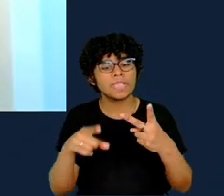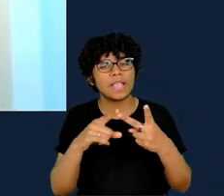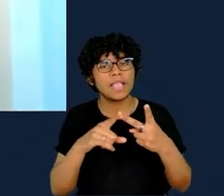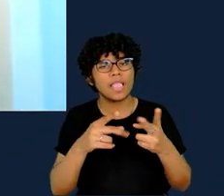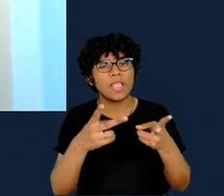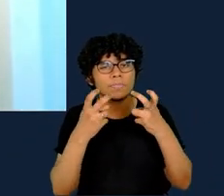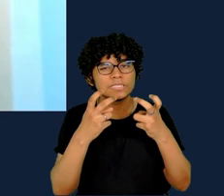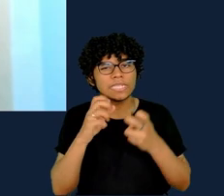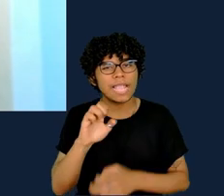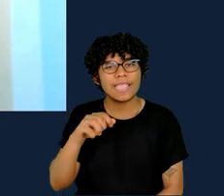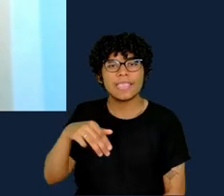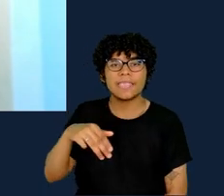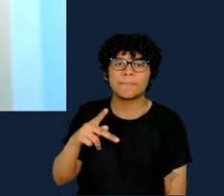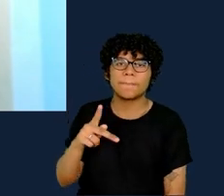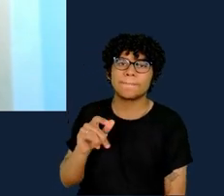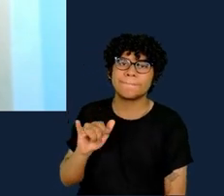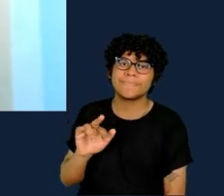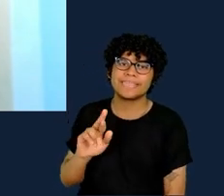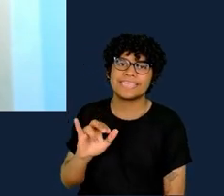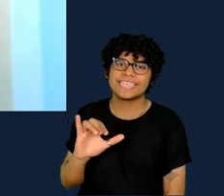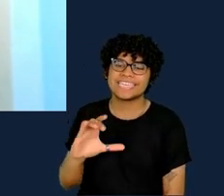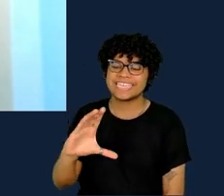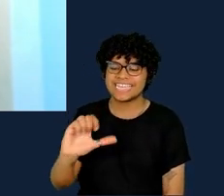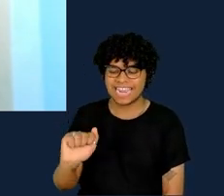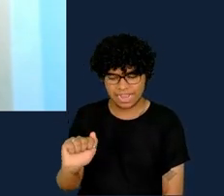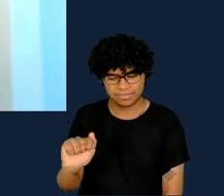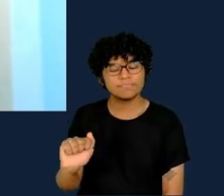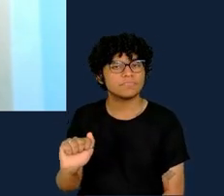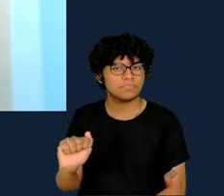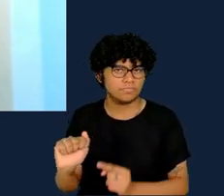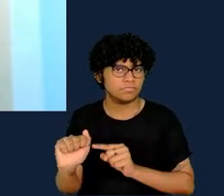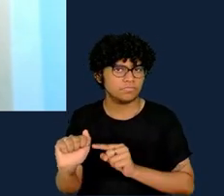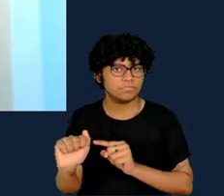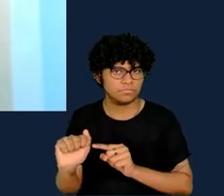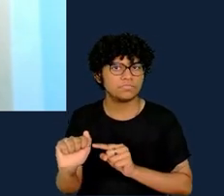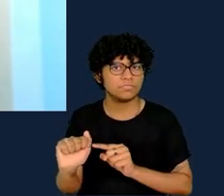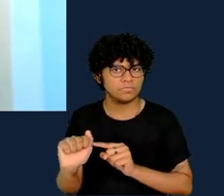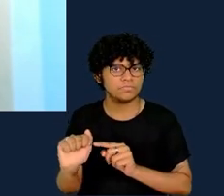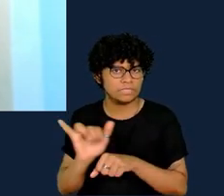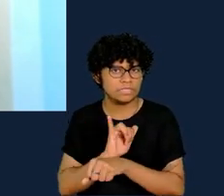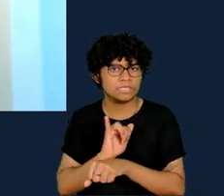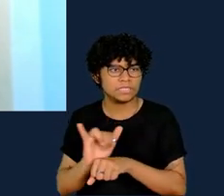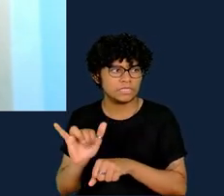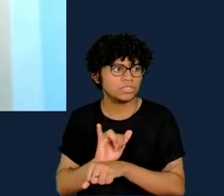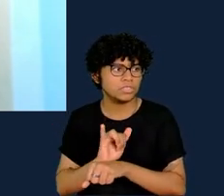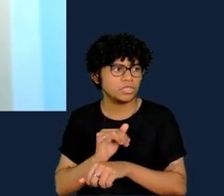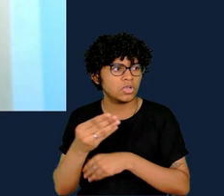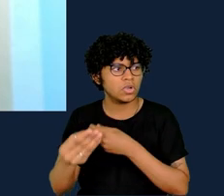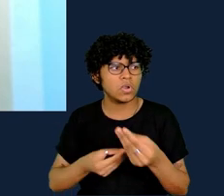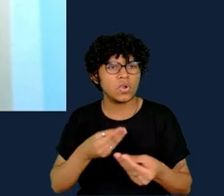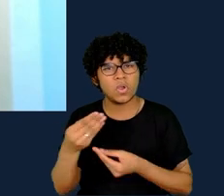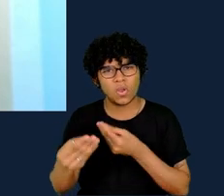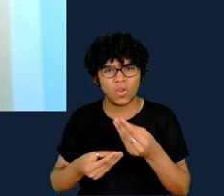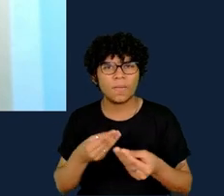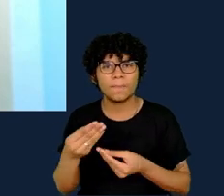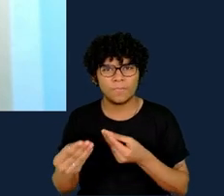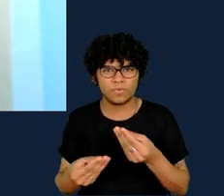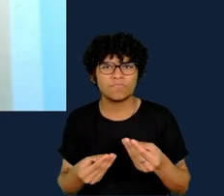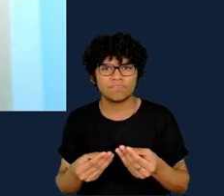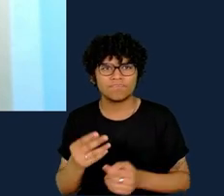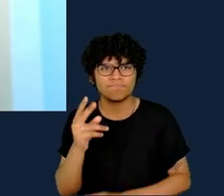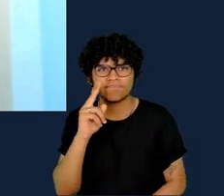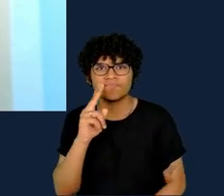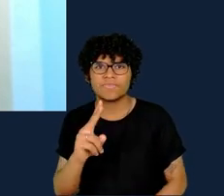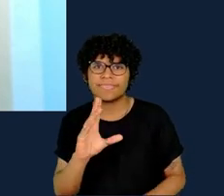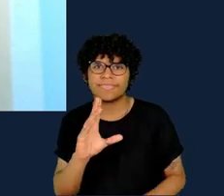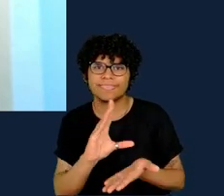como ressaltou a França. Como abordar essas diferentes camadas de dados, evitando estabelecer uma hierarquia